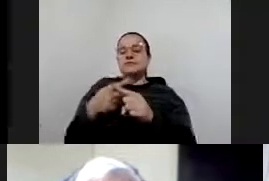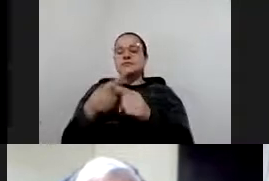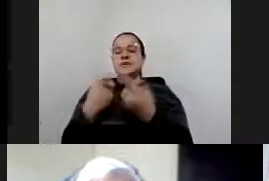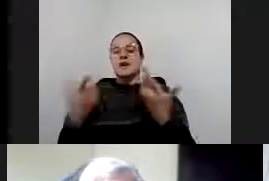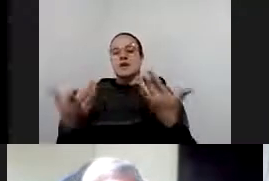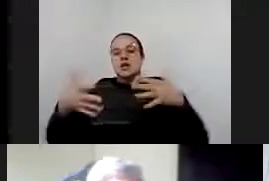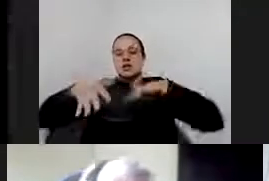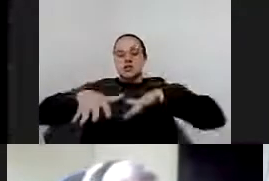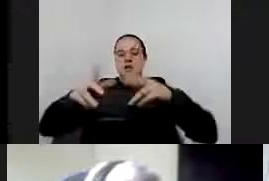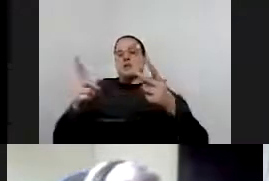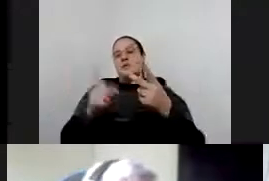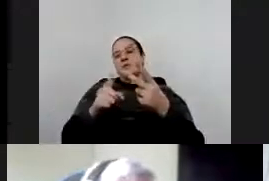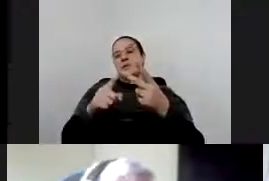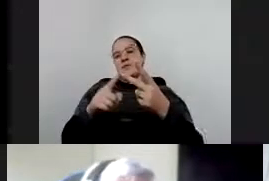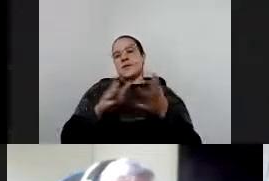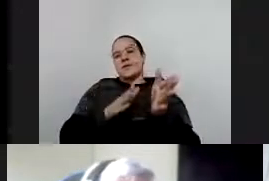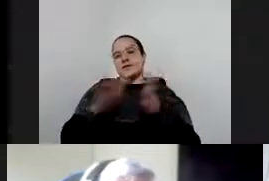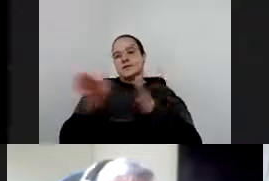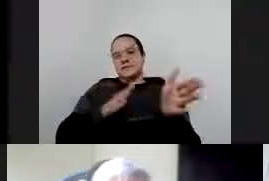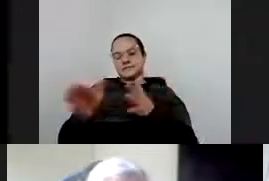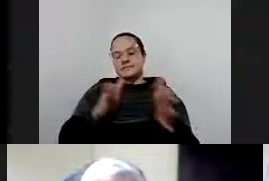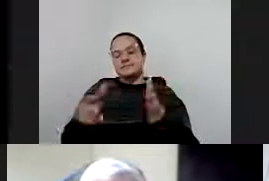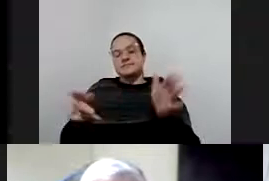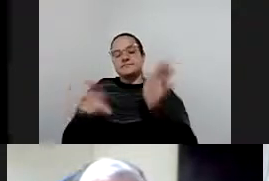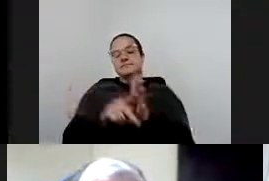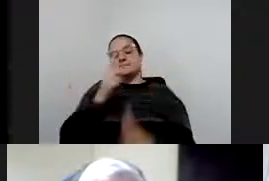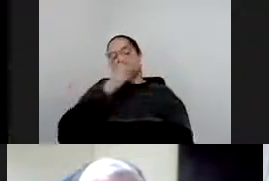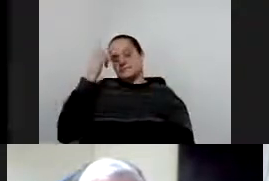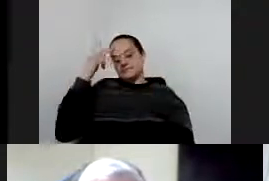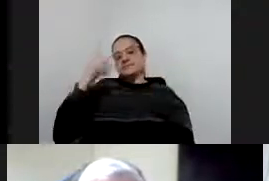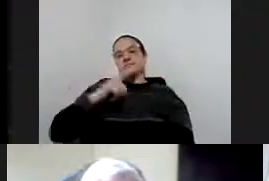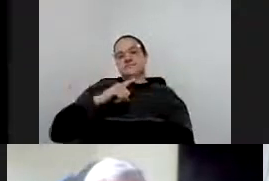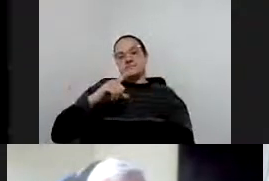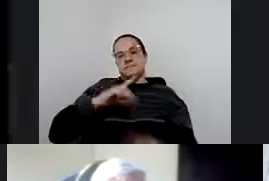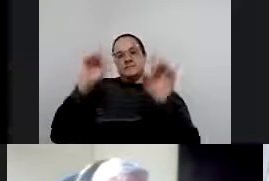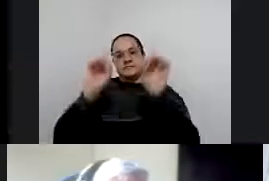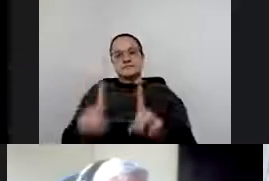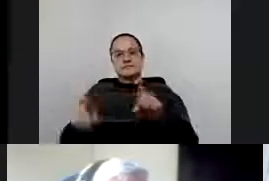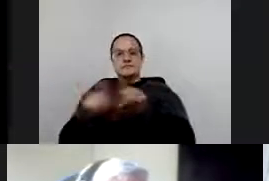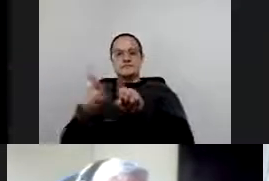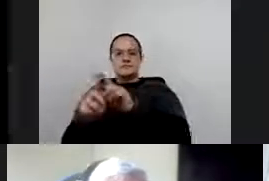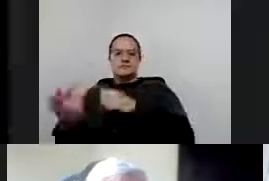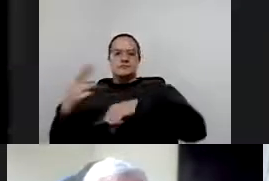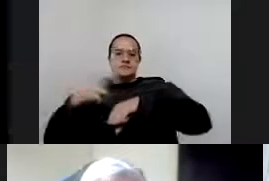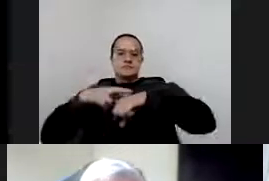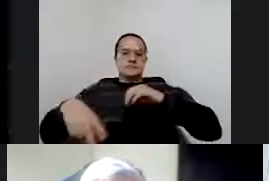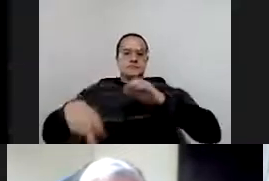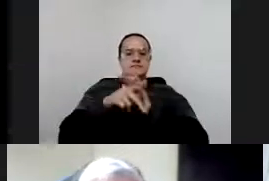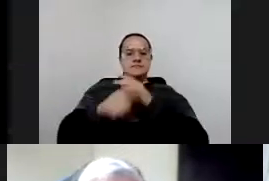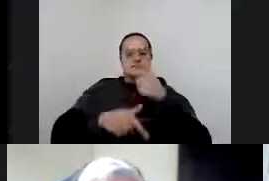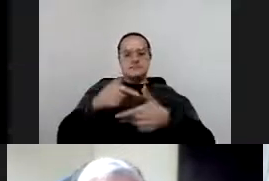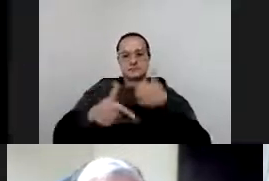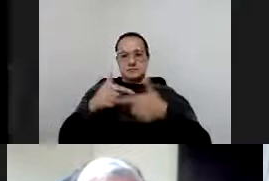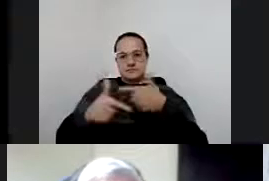da acessibilidade das pessoas com deficiência e reabilitadas no mundo do trabalho. Só Então, creme aqui,